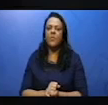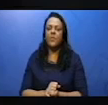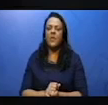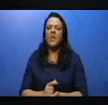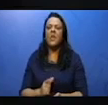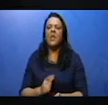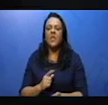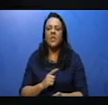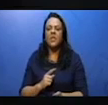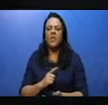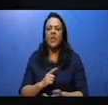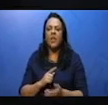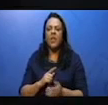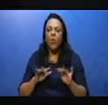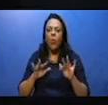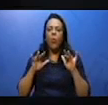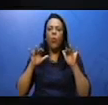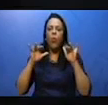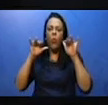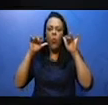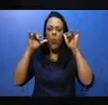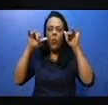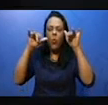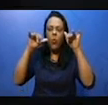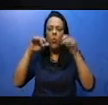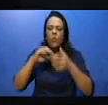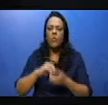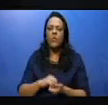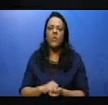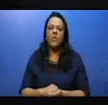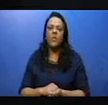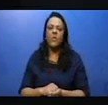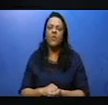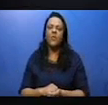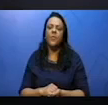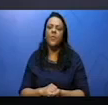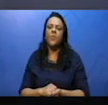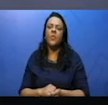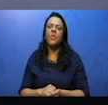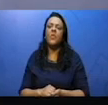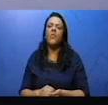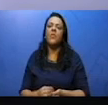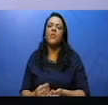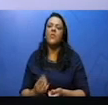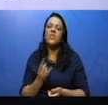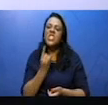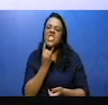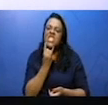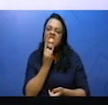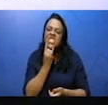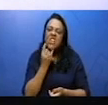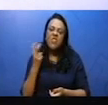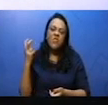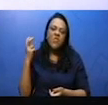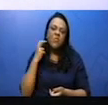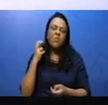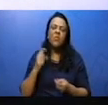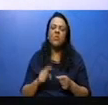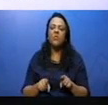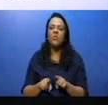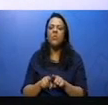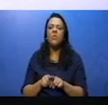Fantasmas costumam aparecer bastante numa narrativa de terror. Vampiros, homens-lobo,